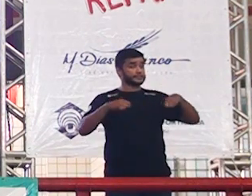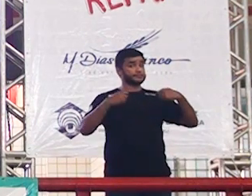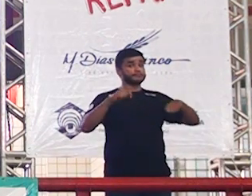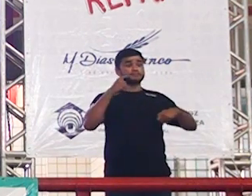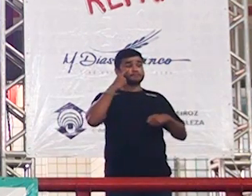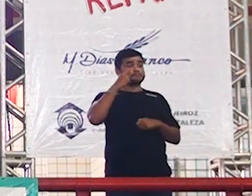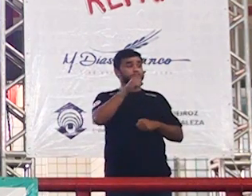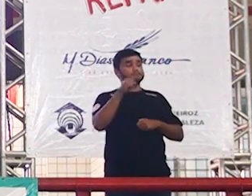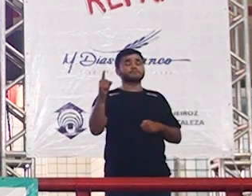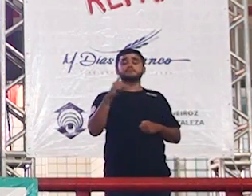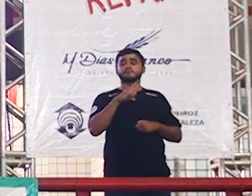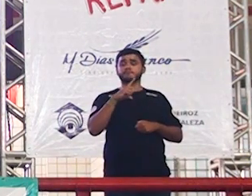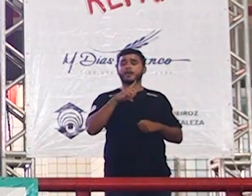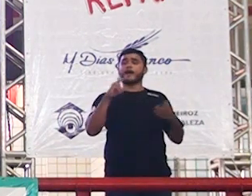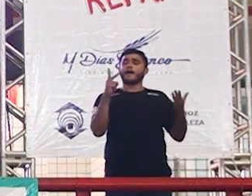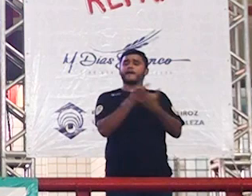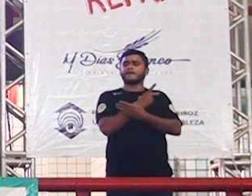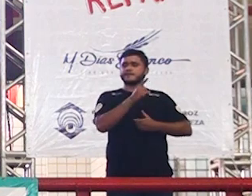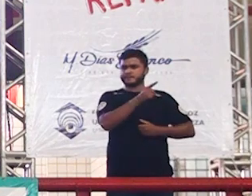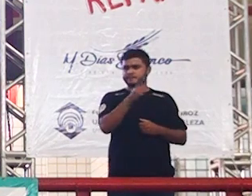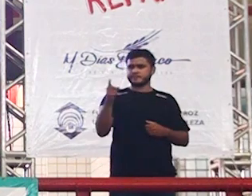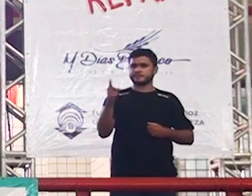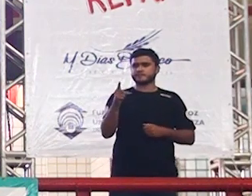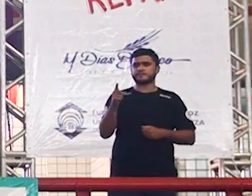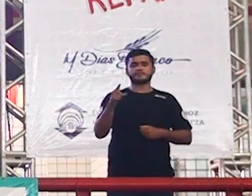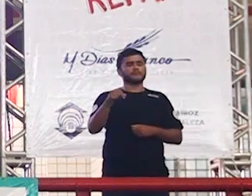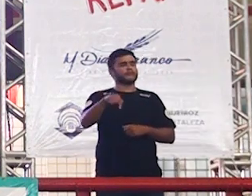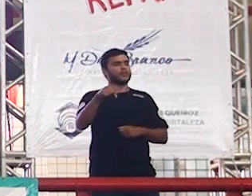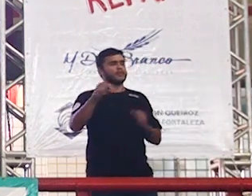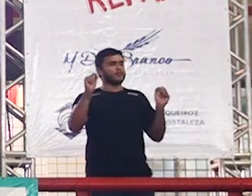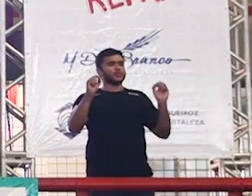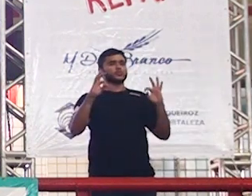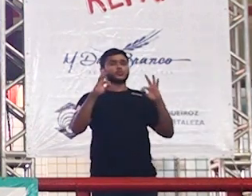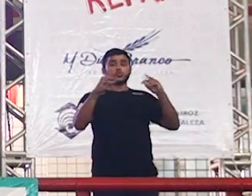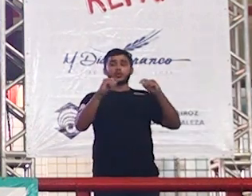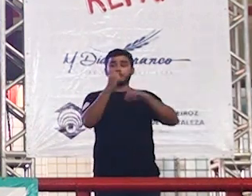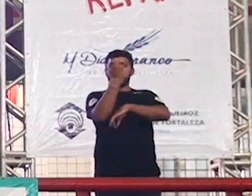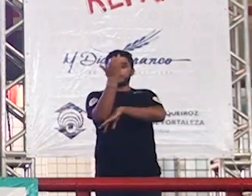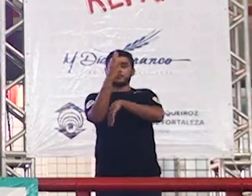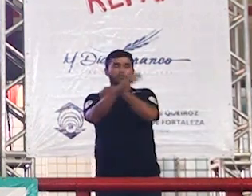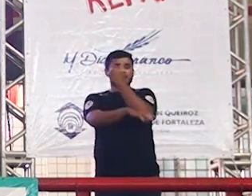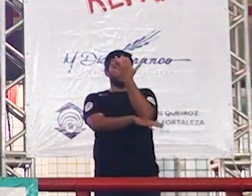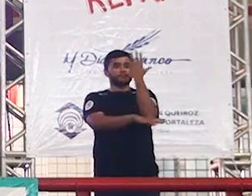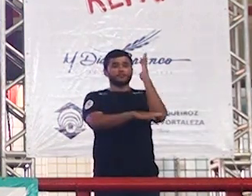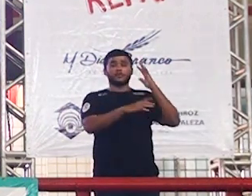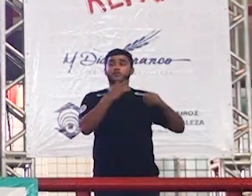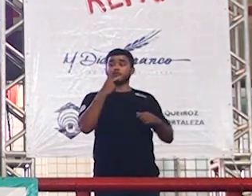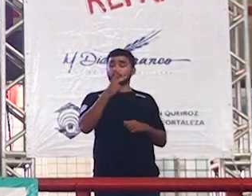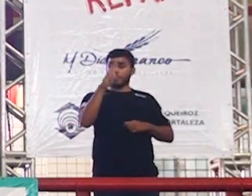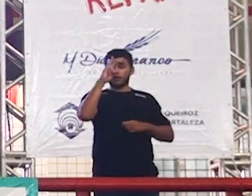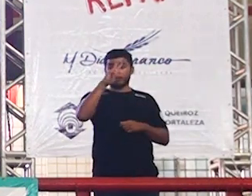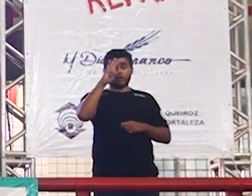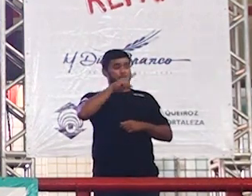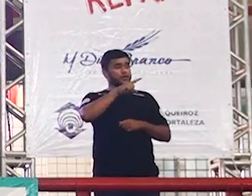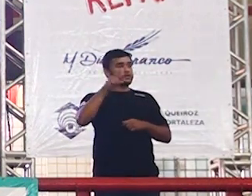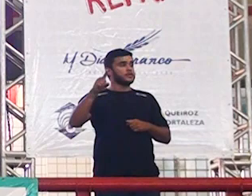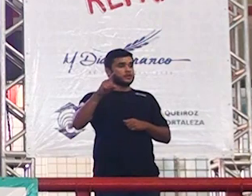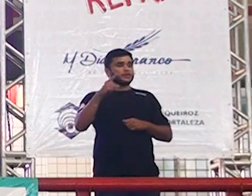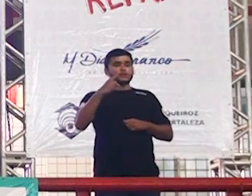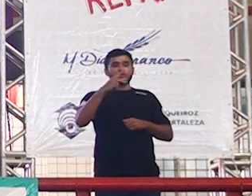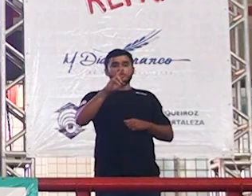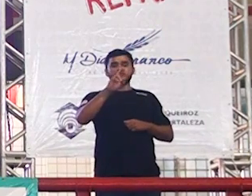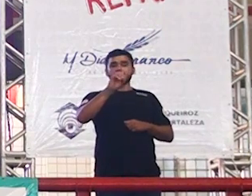Meu amigo, aconteceu um evento este ano sobre meio ambiente tão grande quanto foi